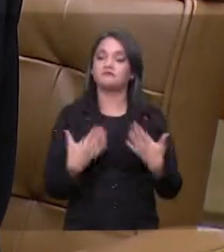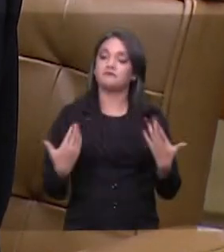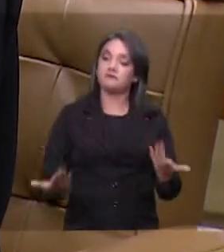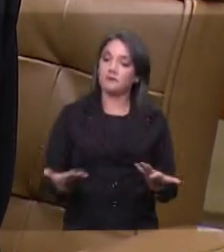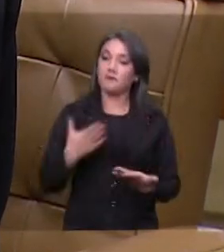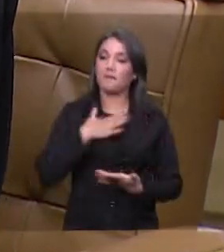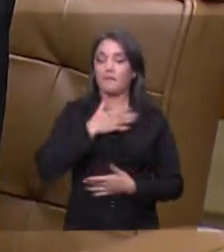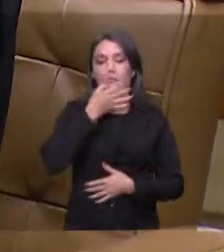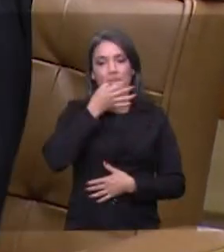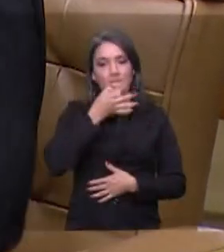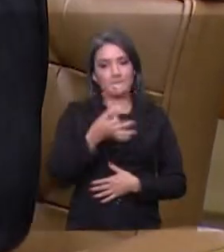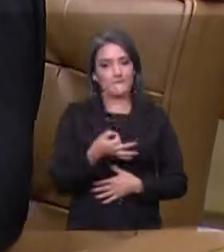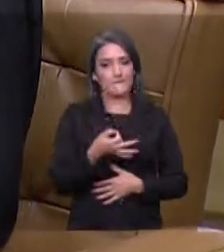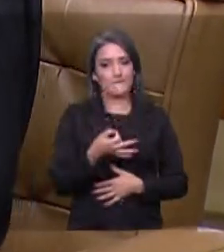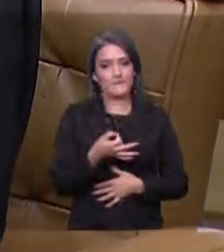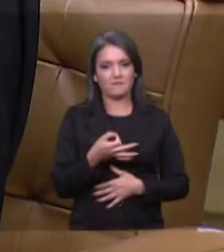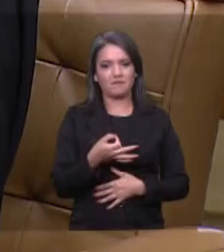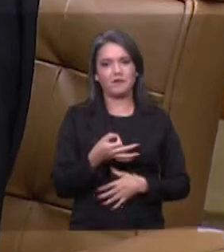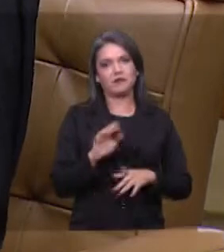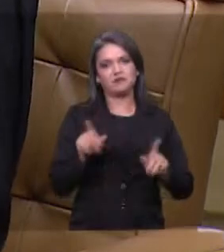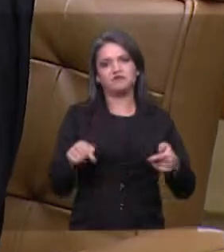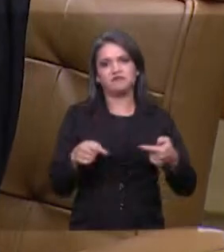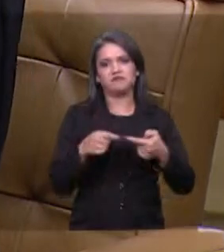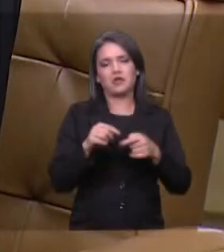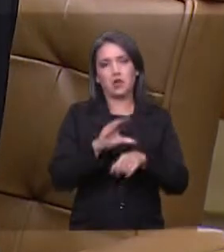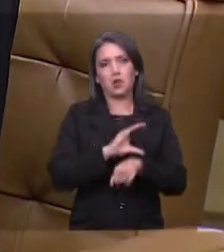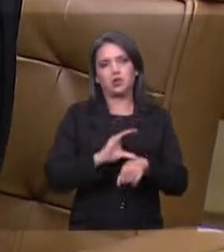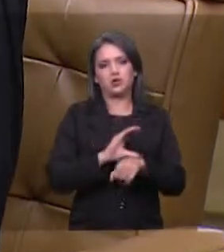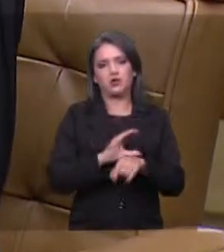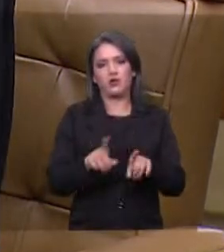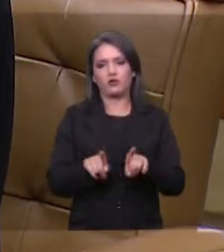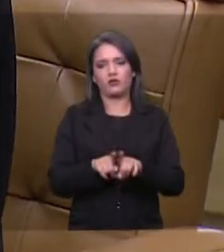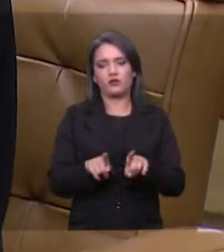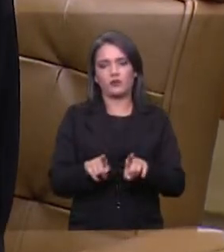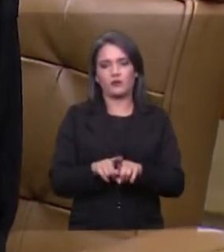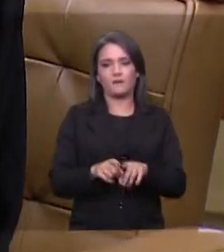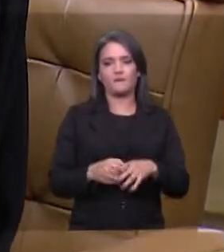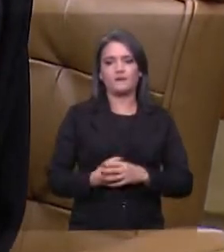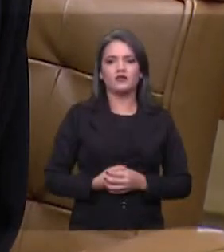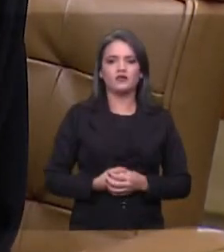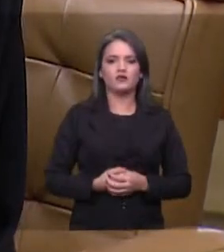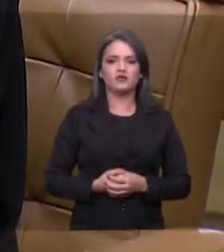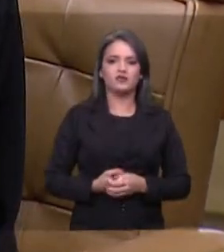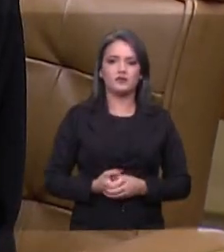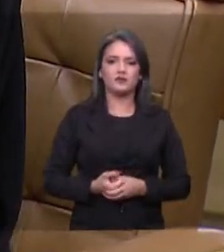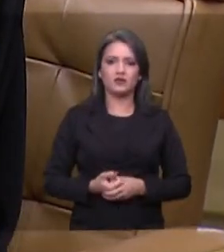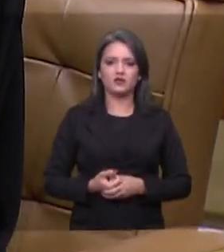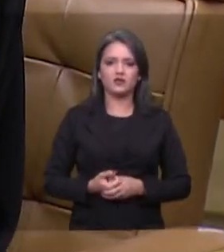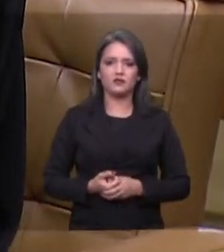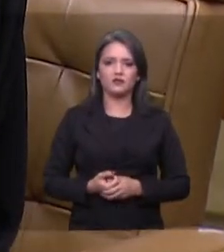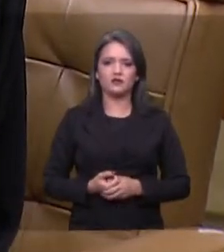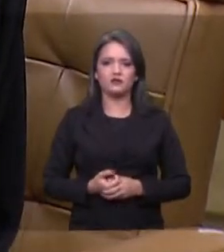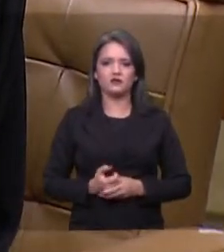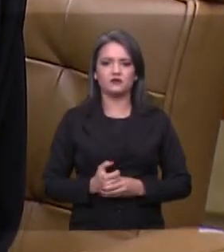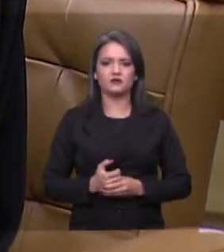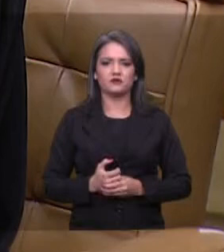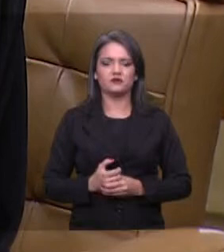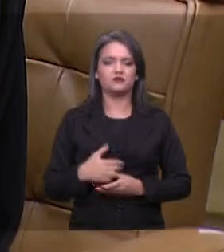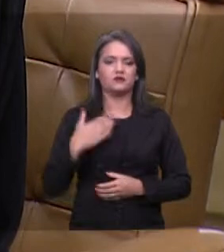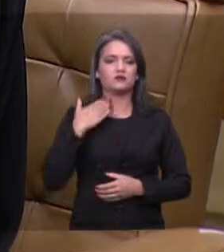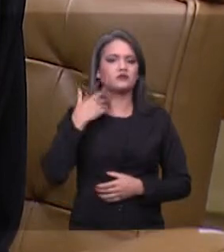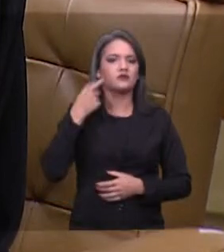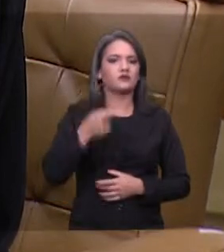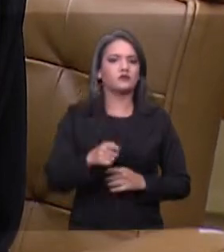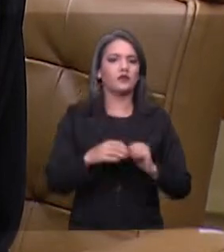visão, não identifico nenhuma inconstitucionalidade nesse dispositivo. Entendo que os juízes das garantias